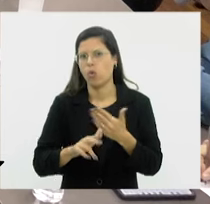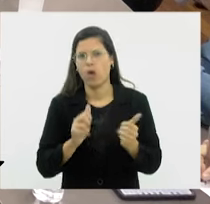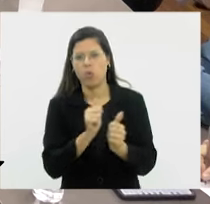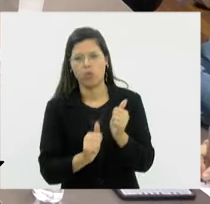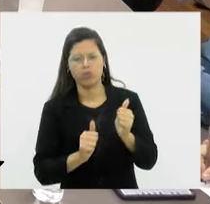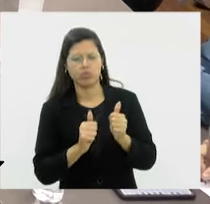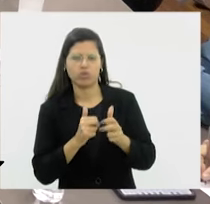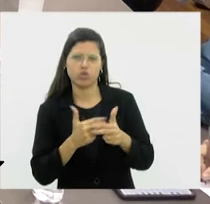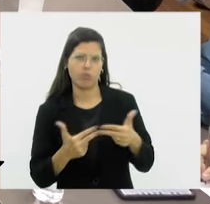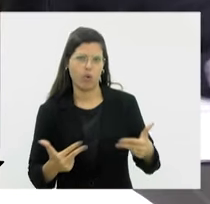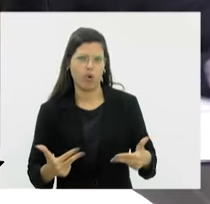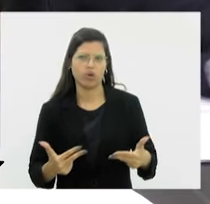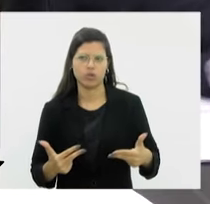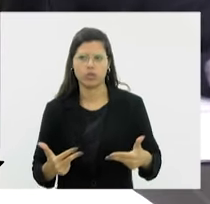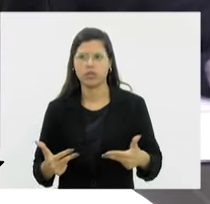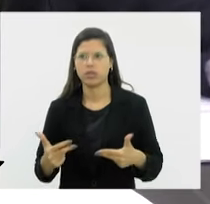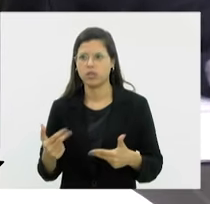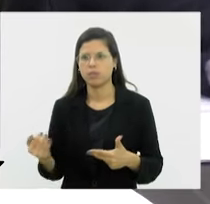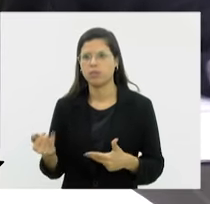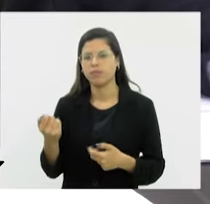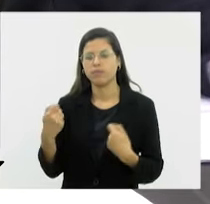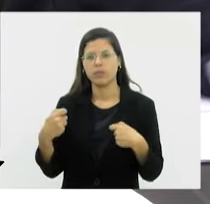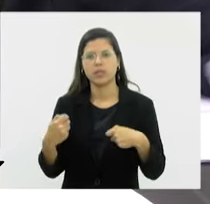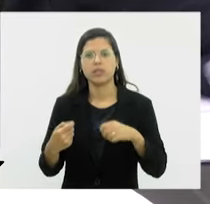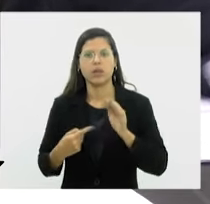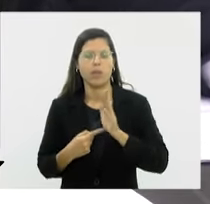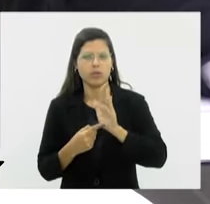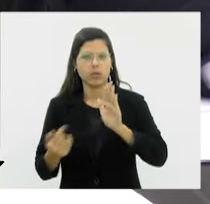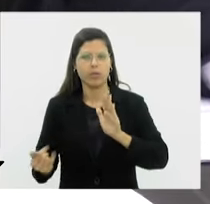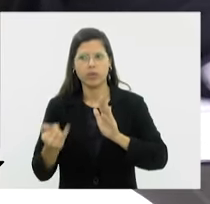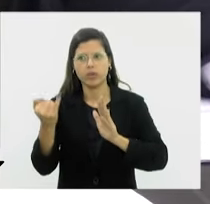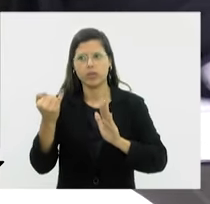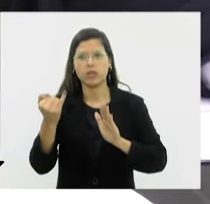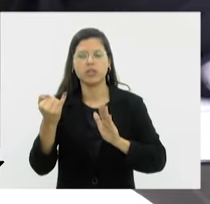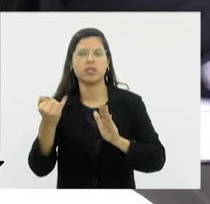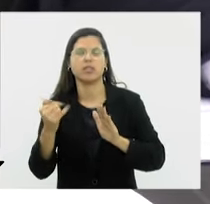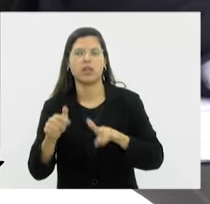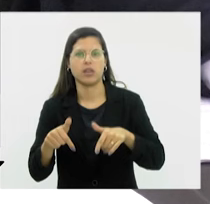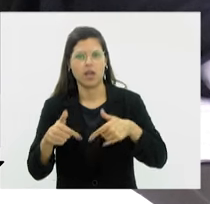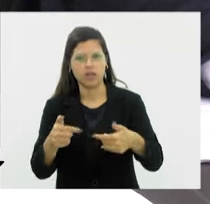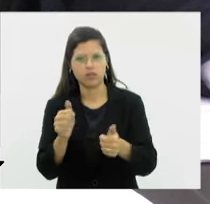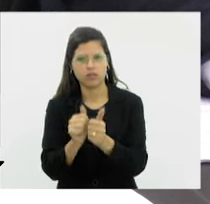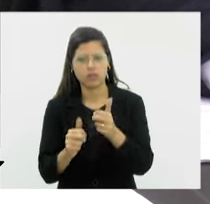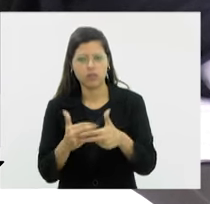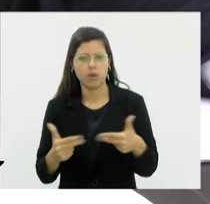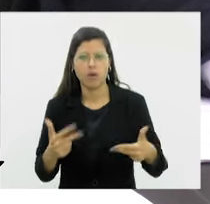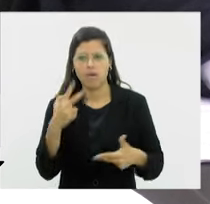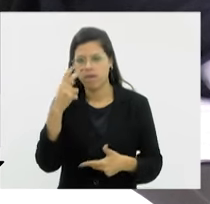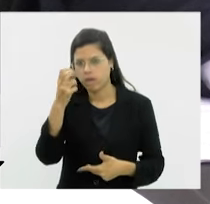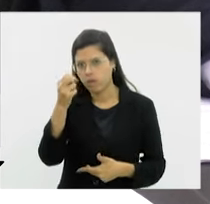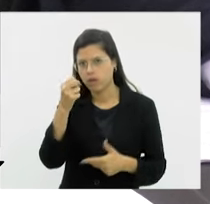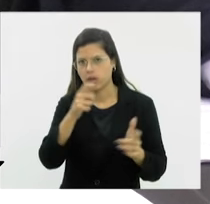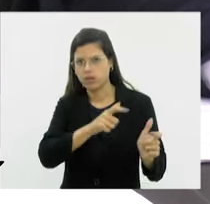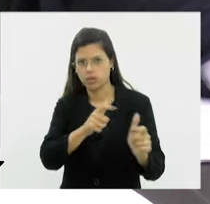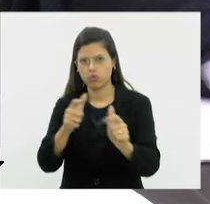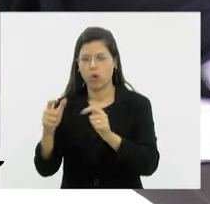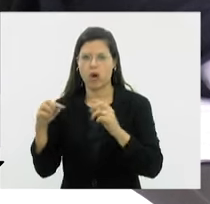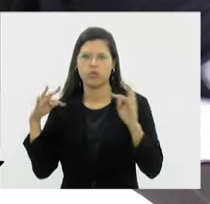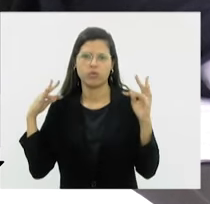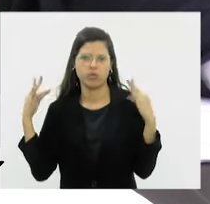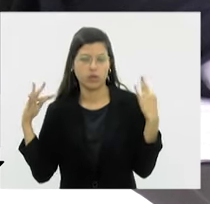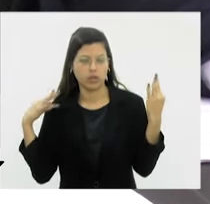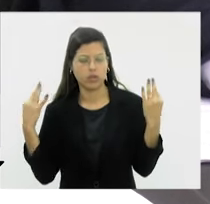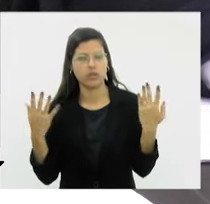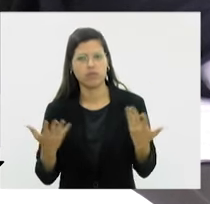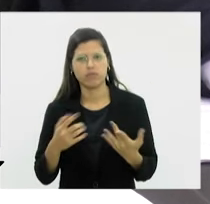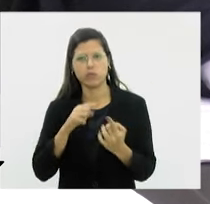gente enaltecer a relevância da atividade desportiva, fortalecer as regiões turísticas. Né, foi essa a intenção, então,